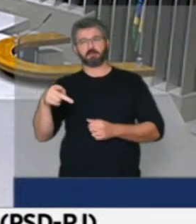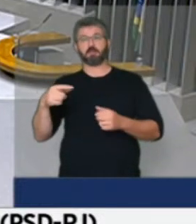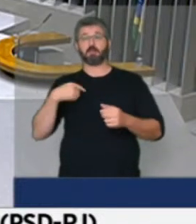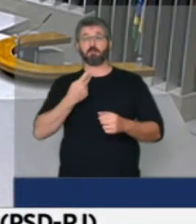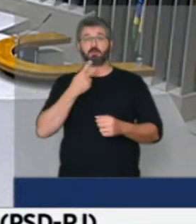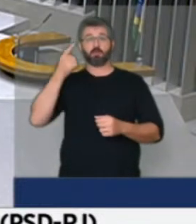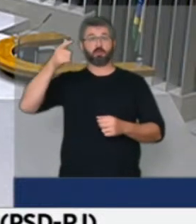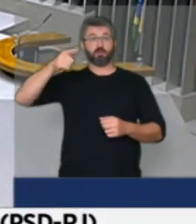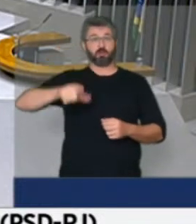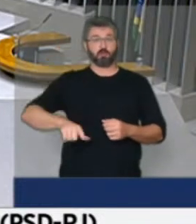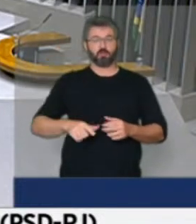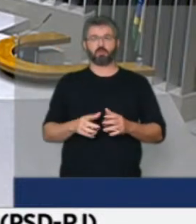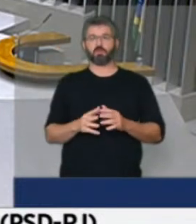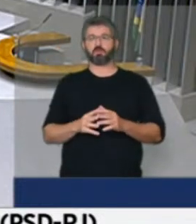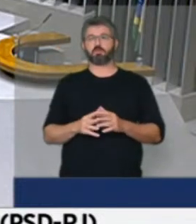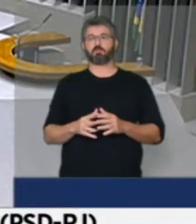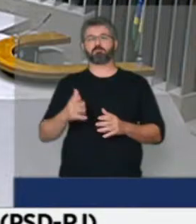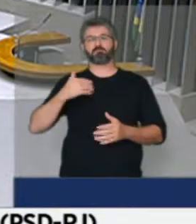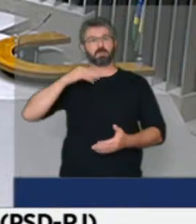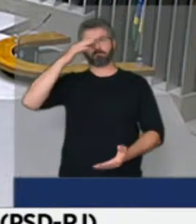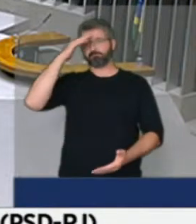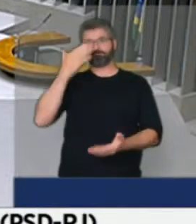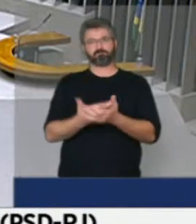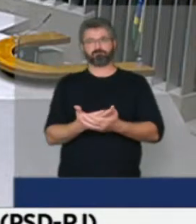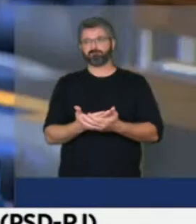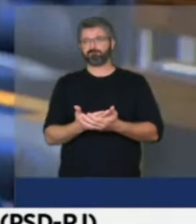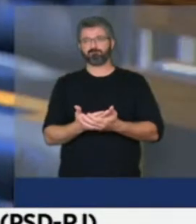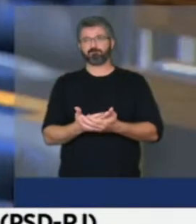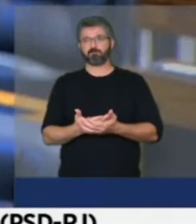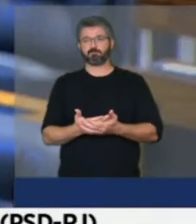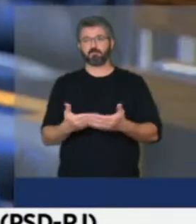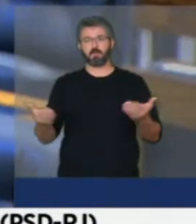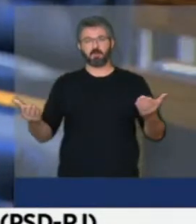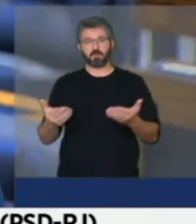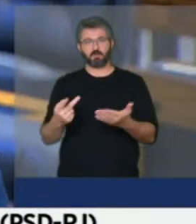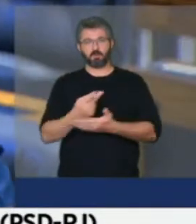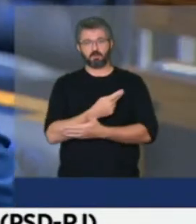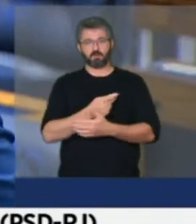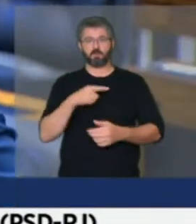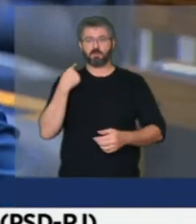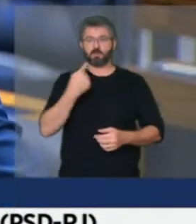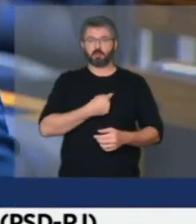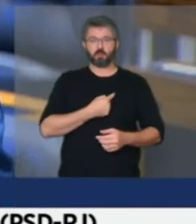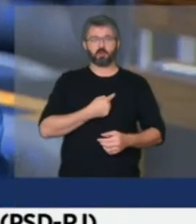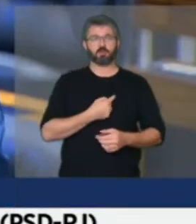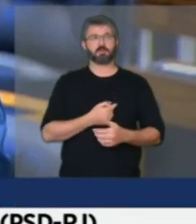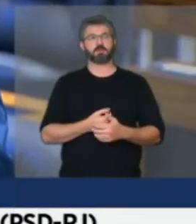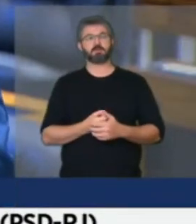reitero as minhas convicções neste caso. Nós não estamos aqui